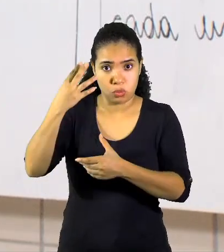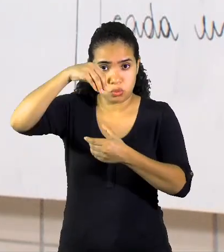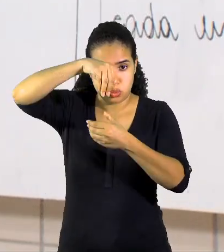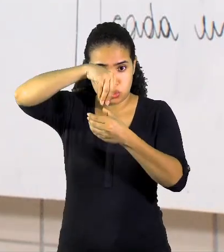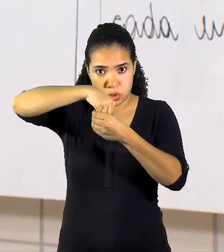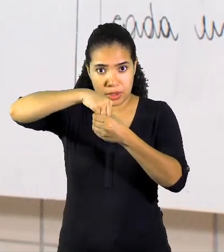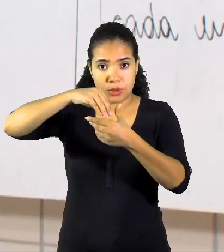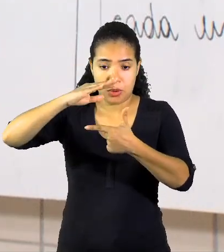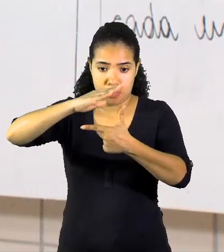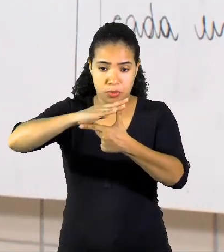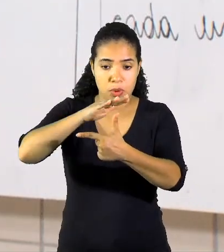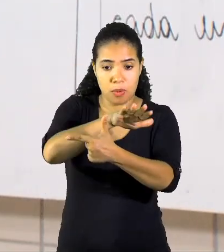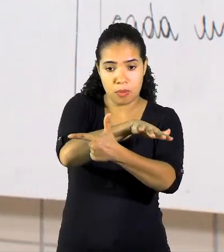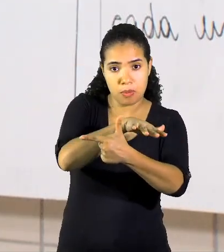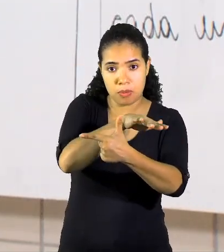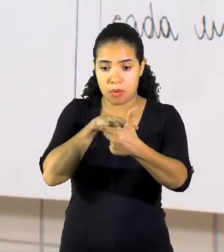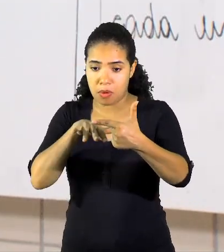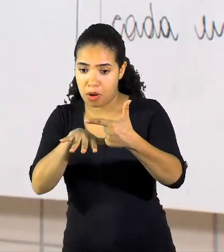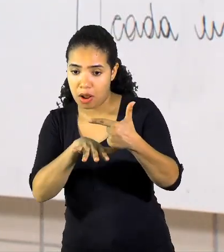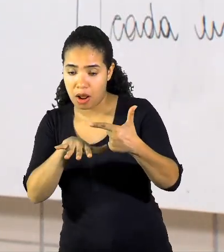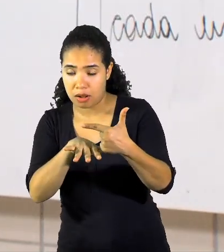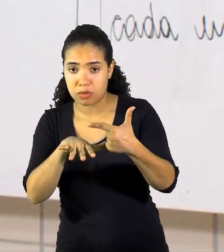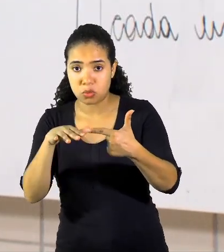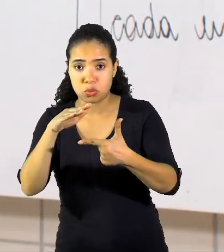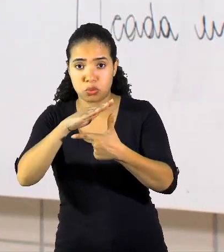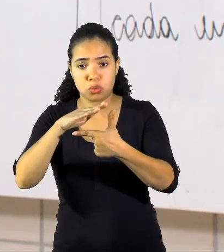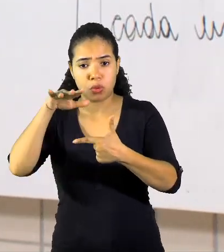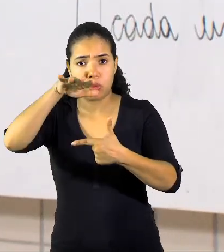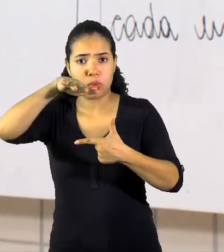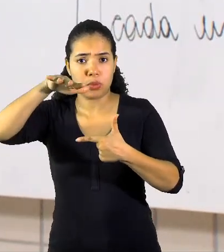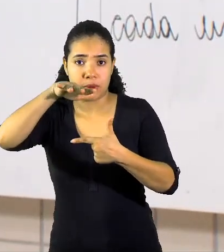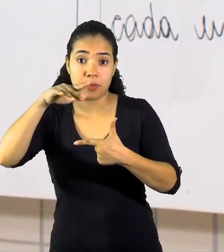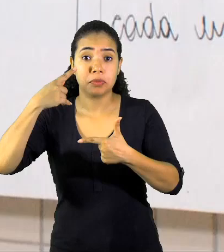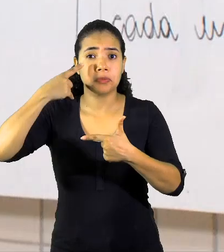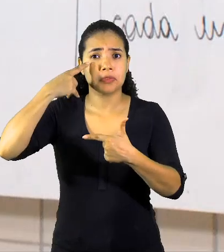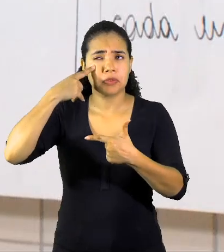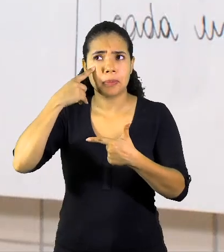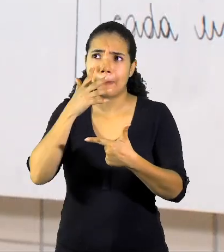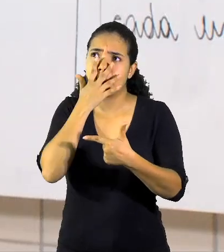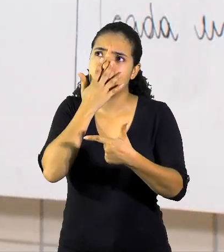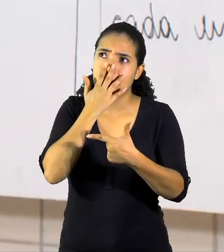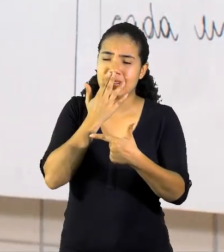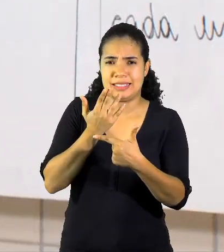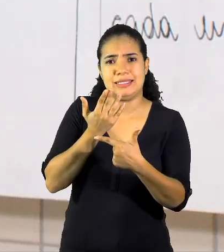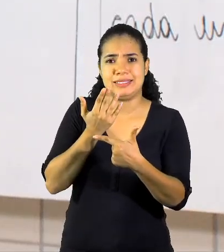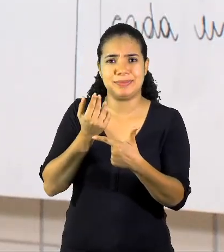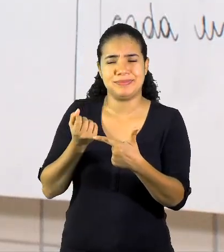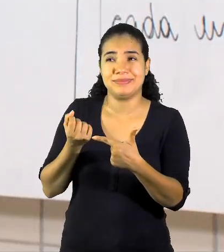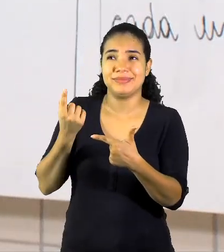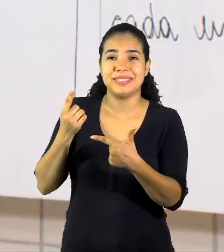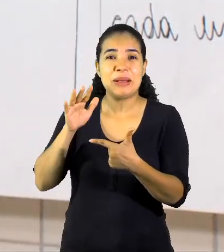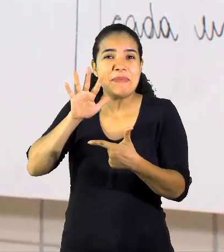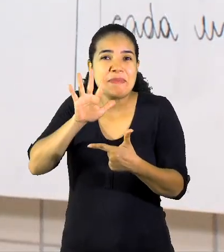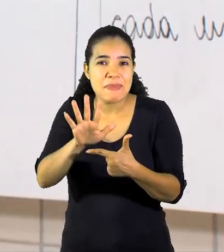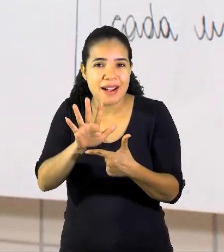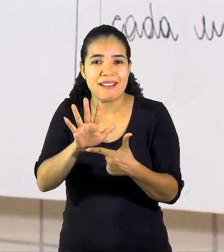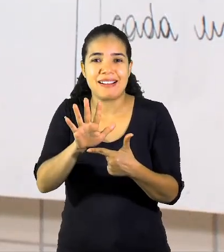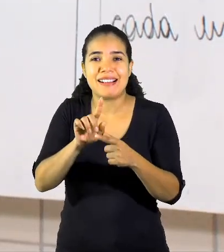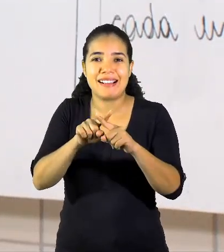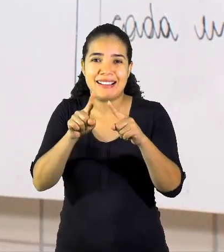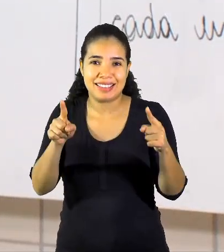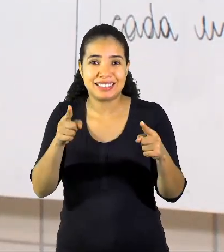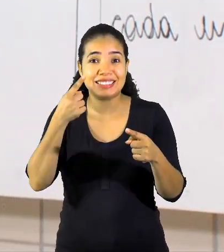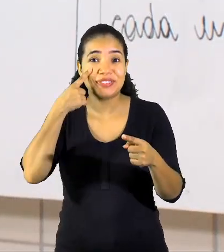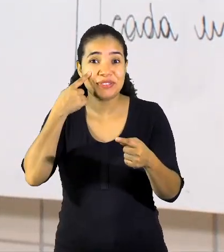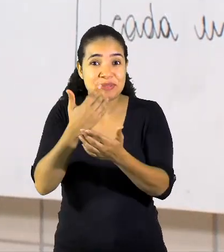envolvendo áreas de outras figuras. Então, assim, isso pode parecer um pouco nebuloso agora, mas a gente vai trabalhar